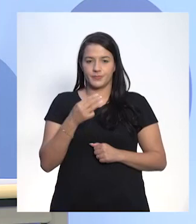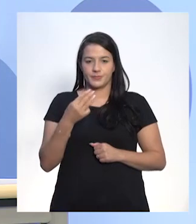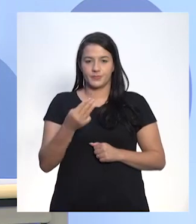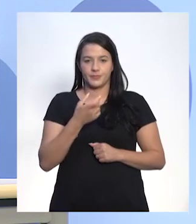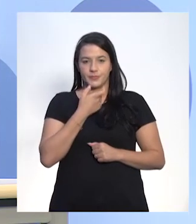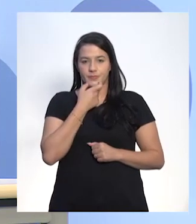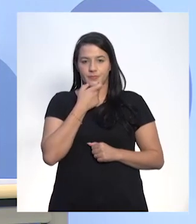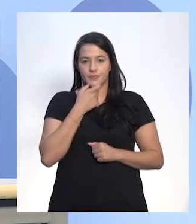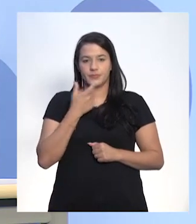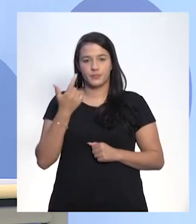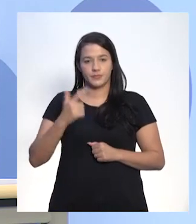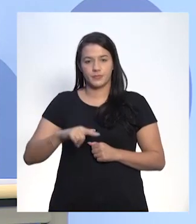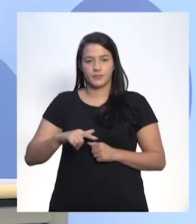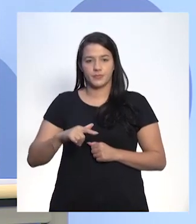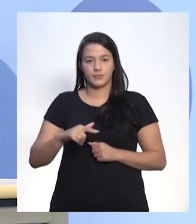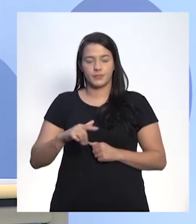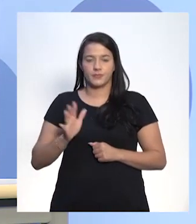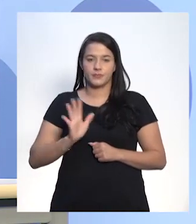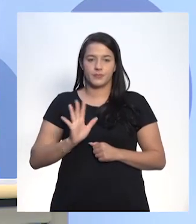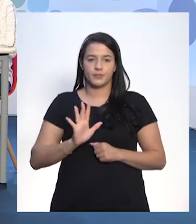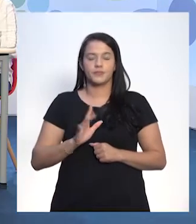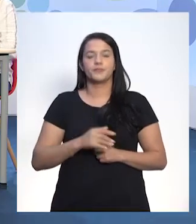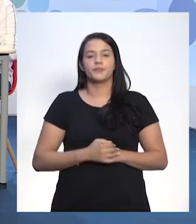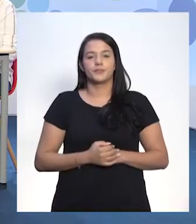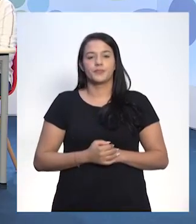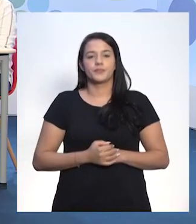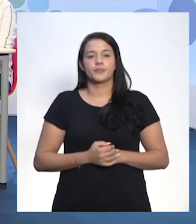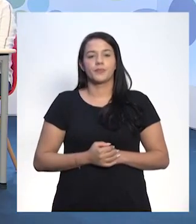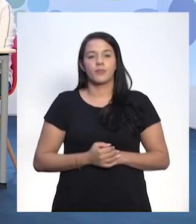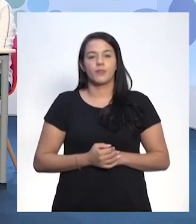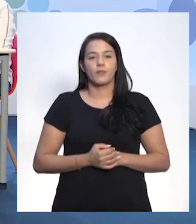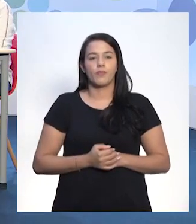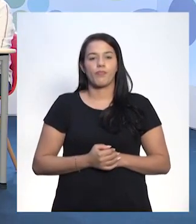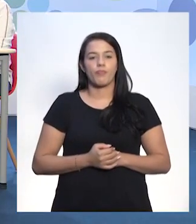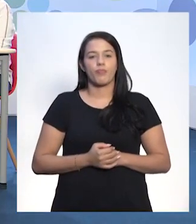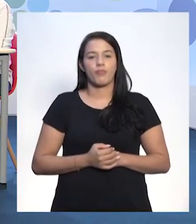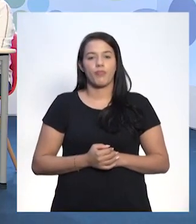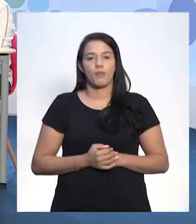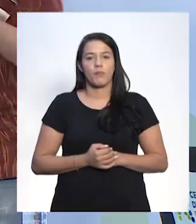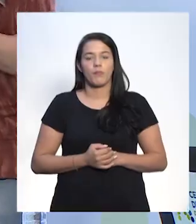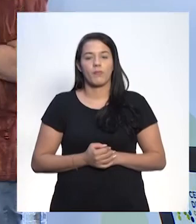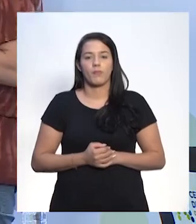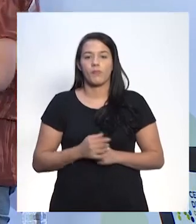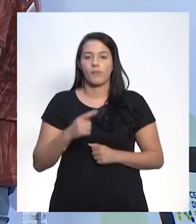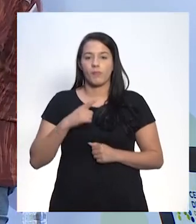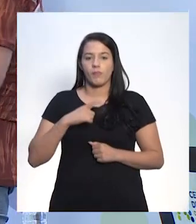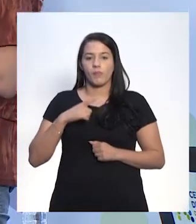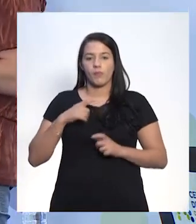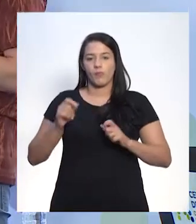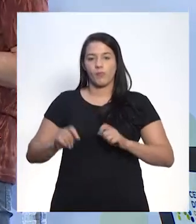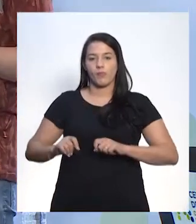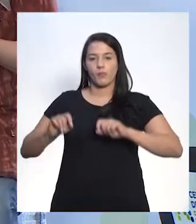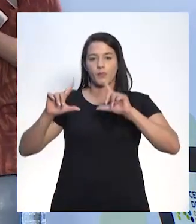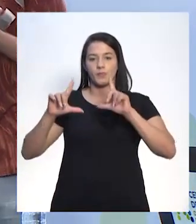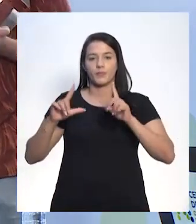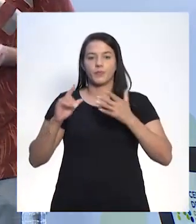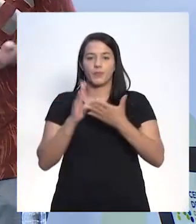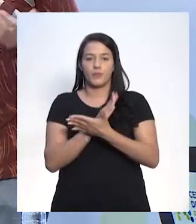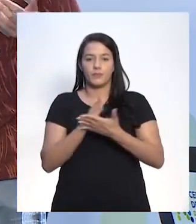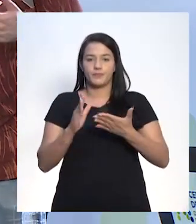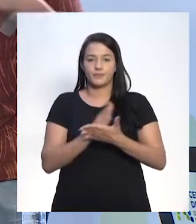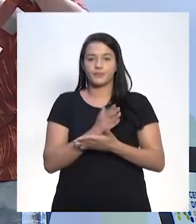Você quer mais alguma? Não, tá ótimo. Vamos ver aqui, ó. Olha só. Eu fiz algo que coloquei aqui para vocês, como vocês